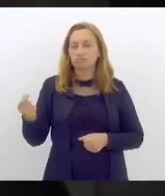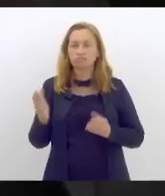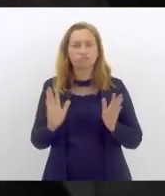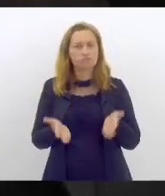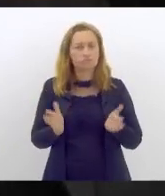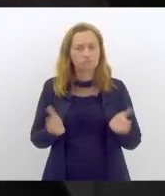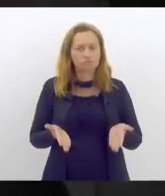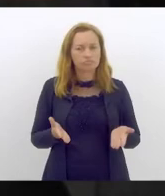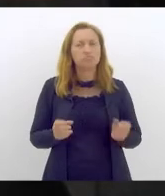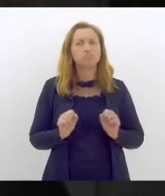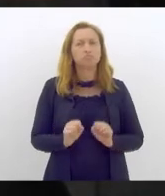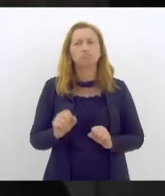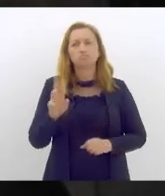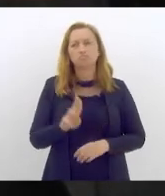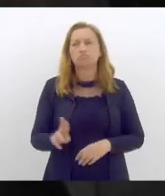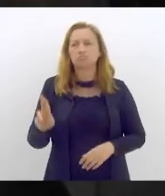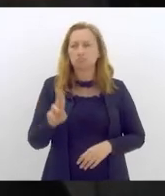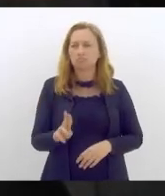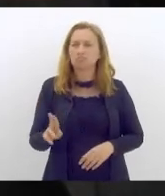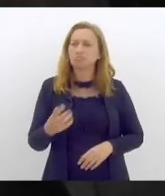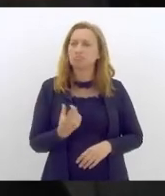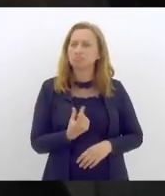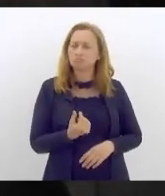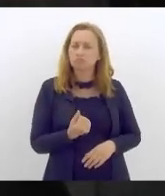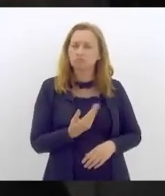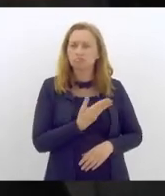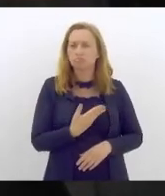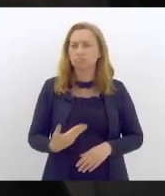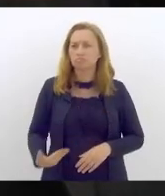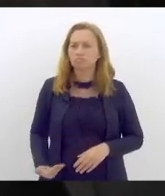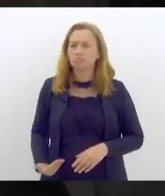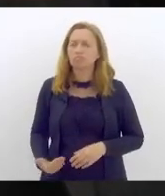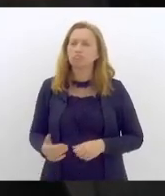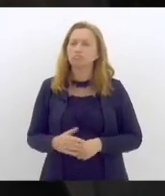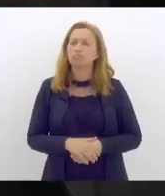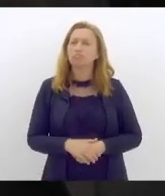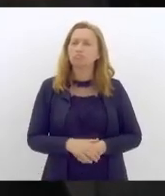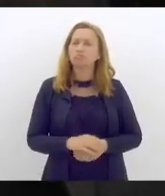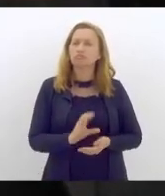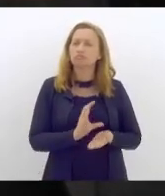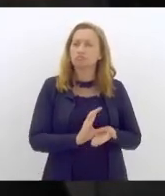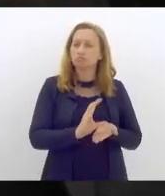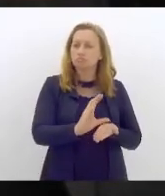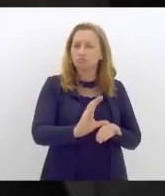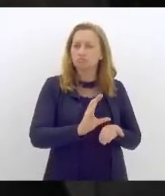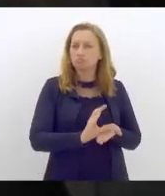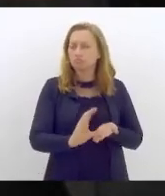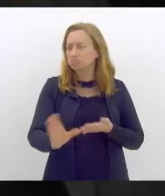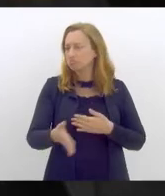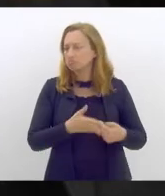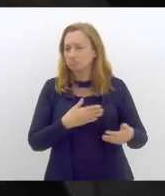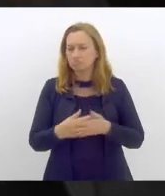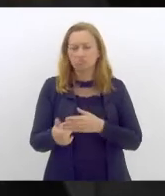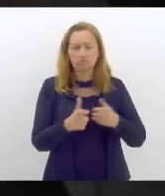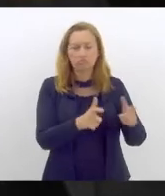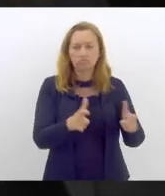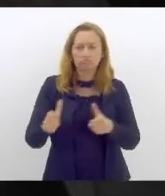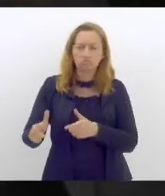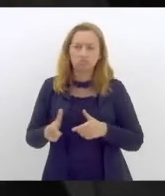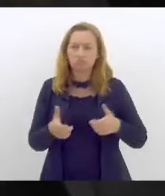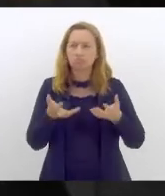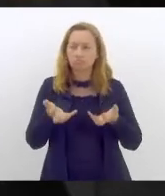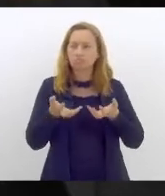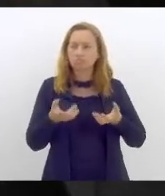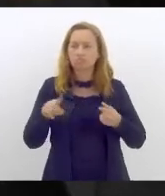pode usar a máquina pública colocando recursos aonde quiser com